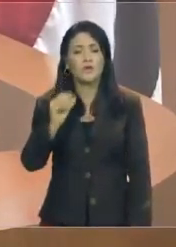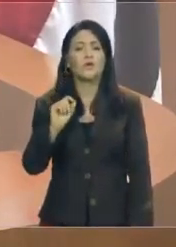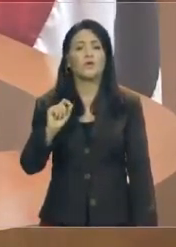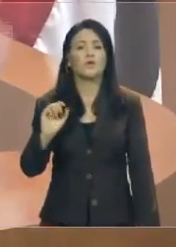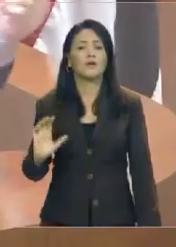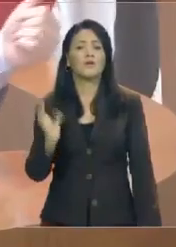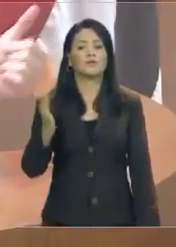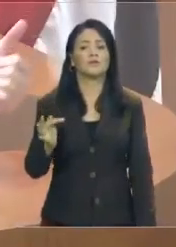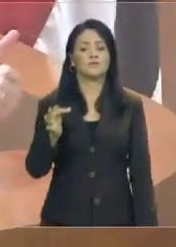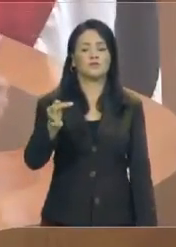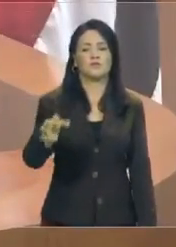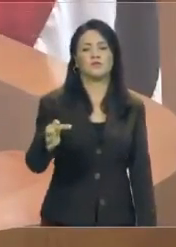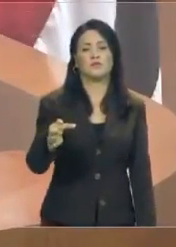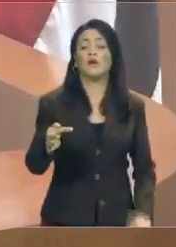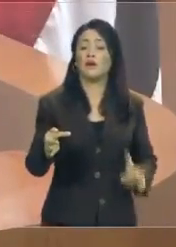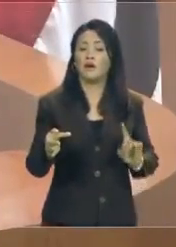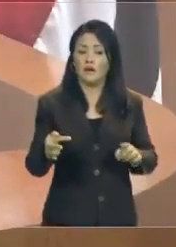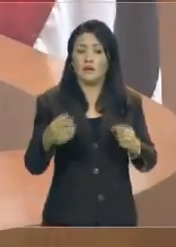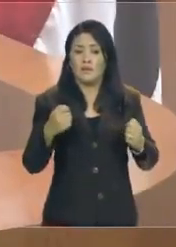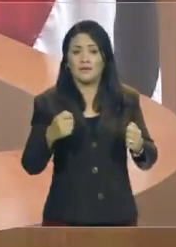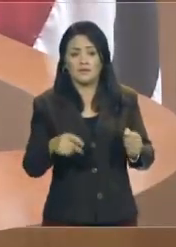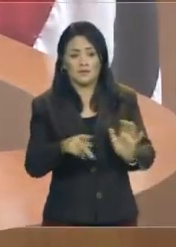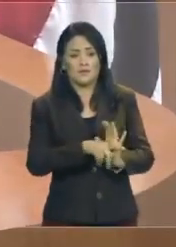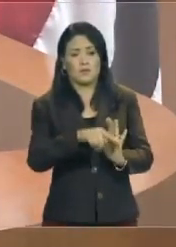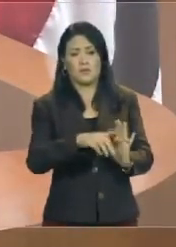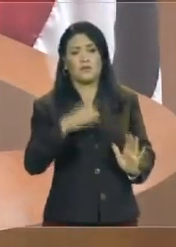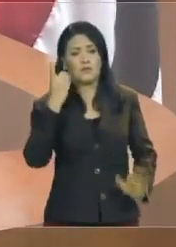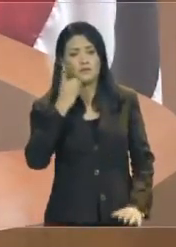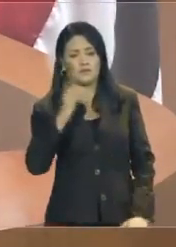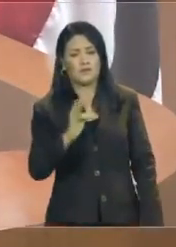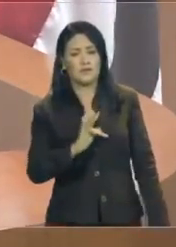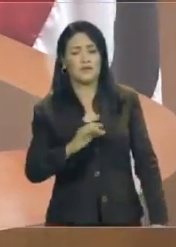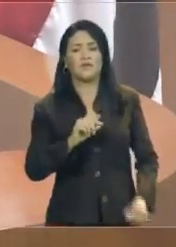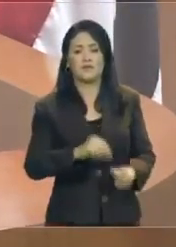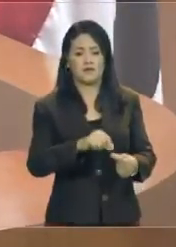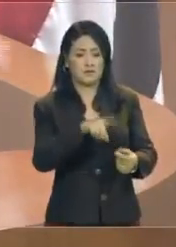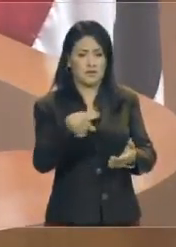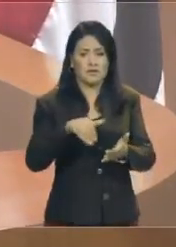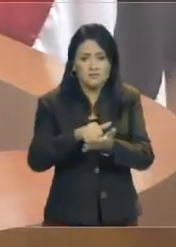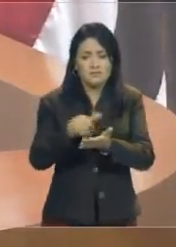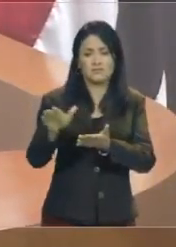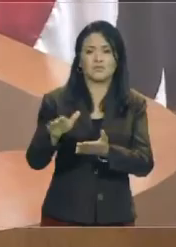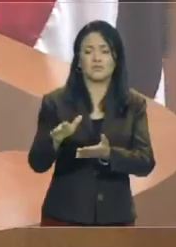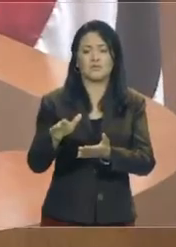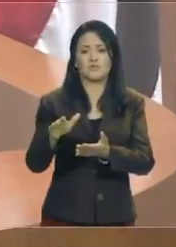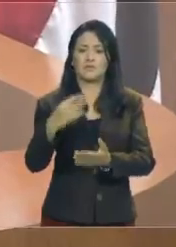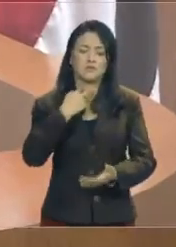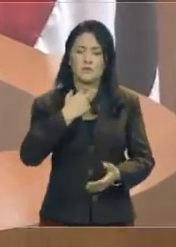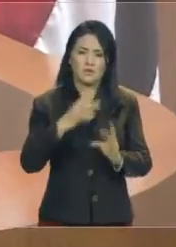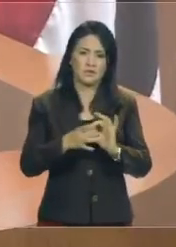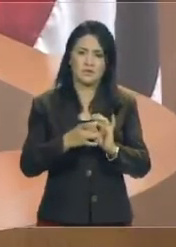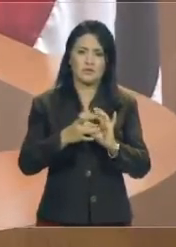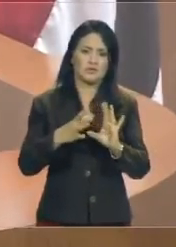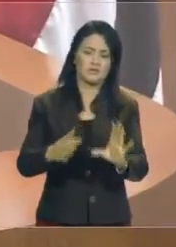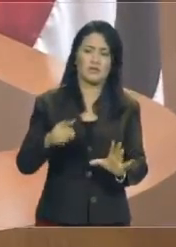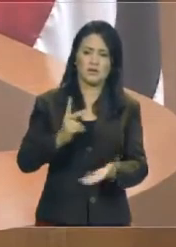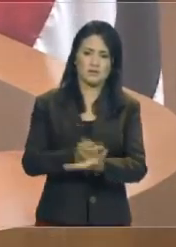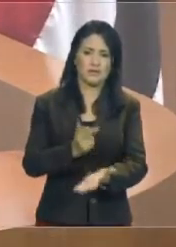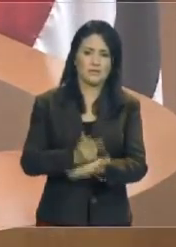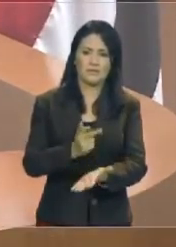feito pela Câmara dos Deputados. Os próprios deputados federais não deveriam ter permitido que ele continuasse todo esse tempo à